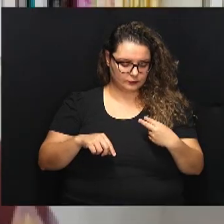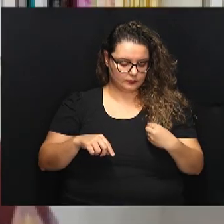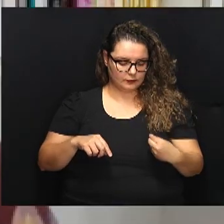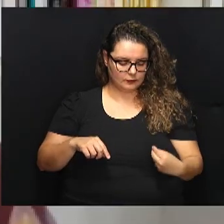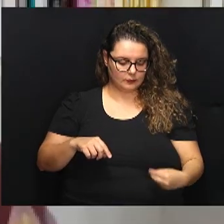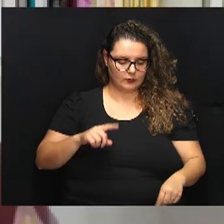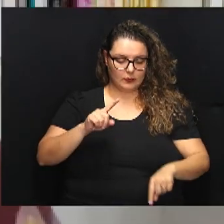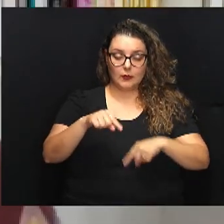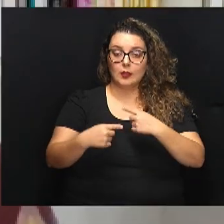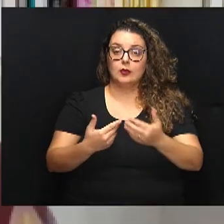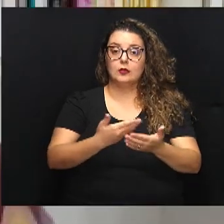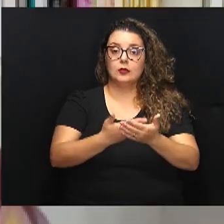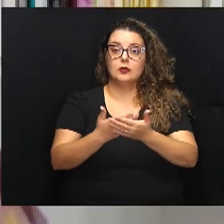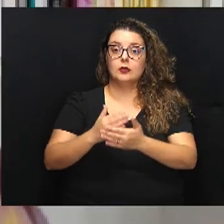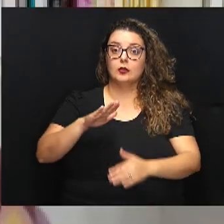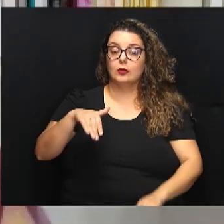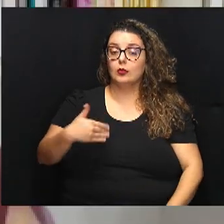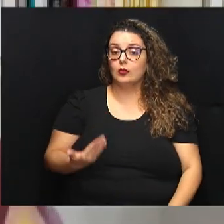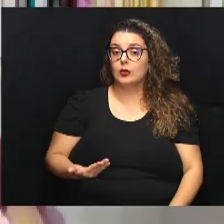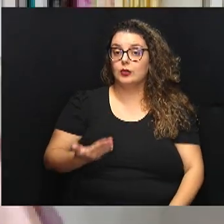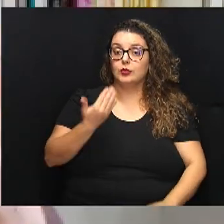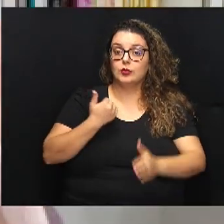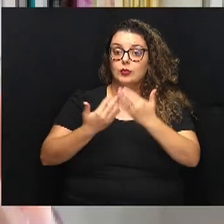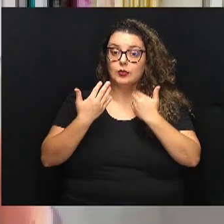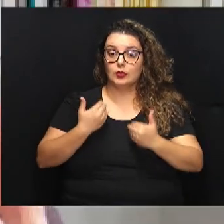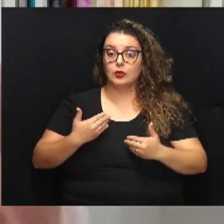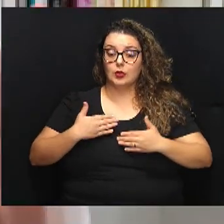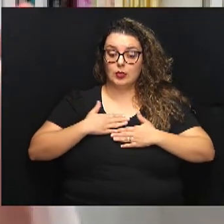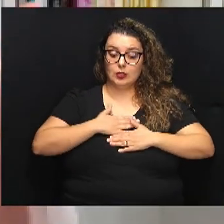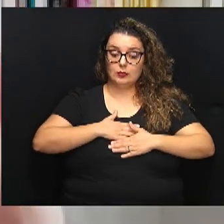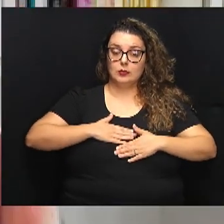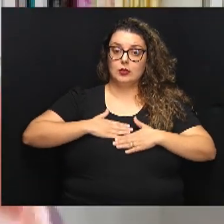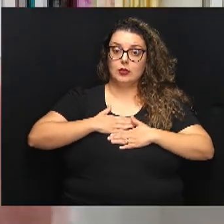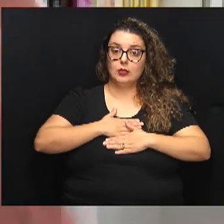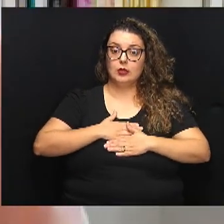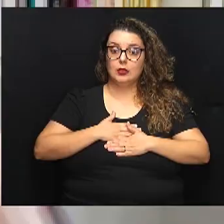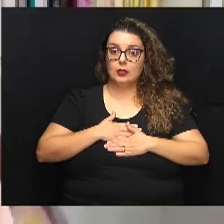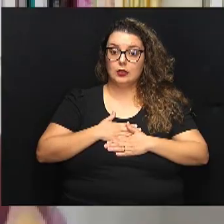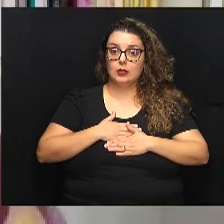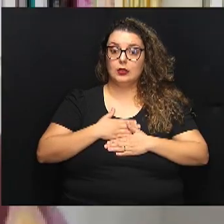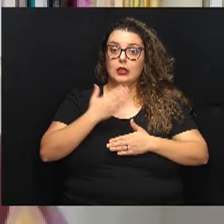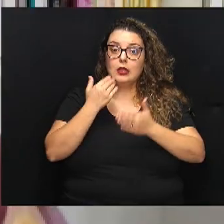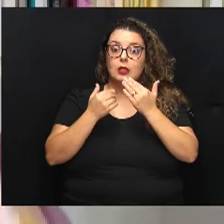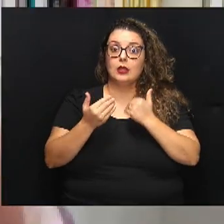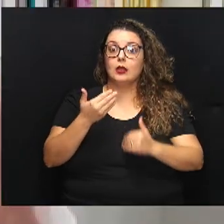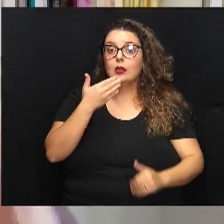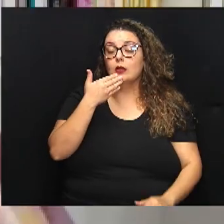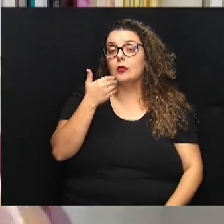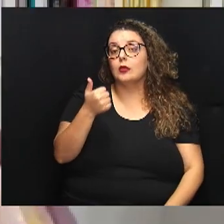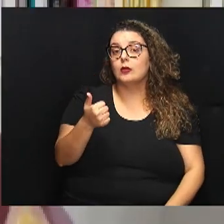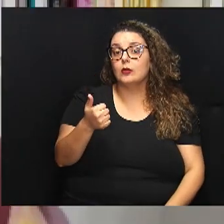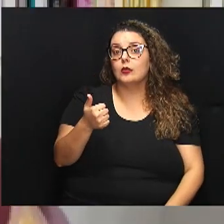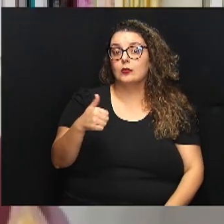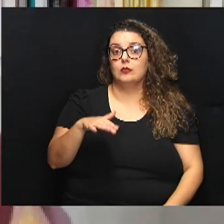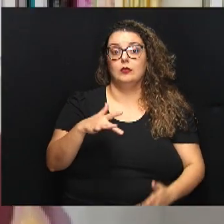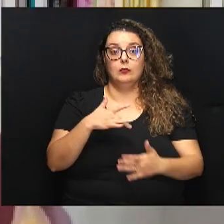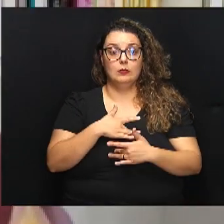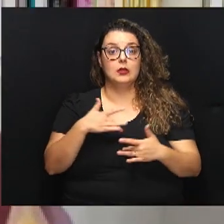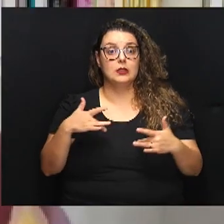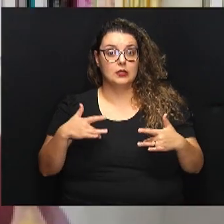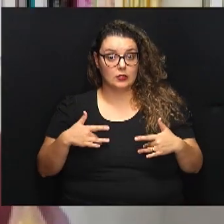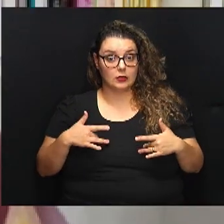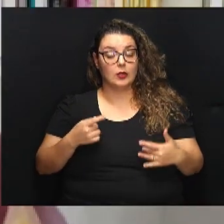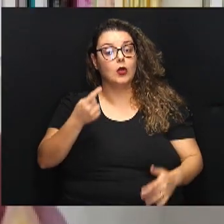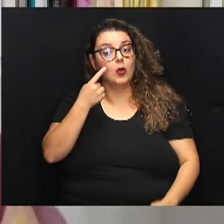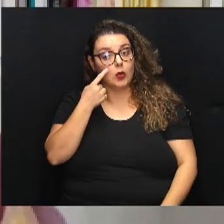estudos mostrando que quando a gente come com prazer, a gente acaba comendo melhor e mais saudável. Olha